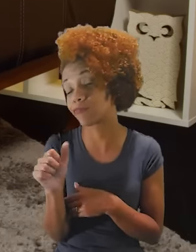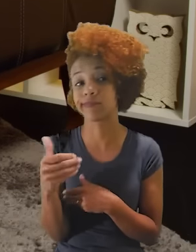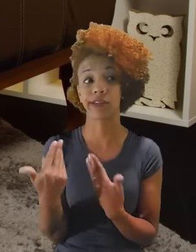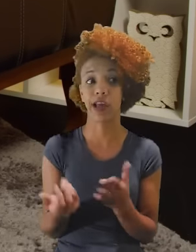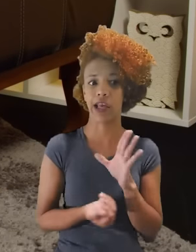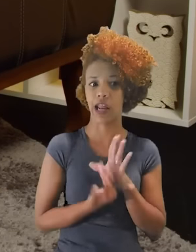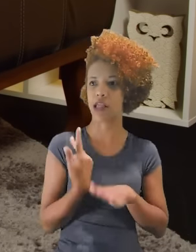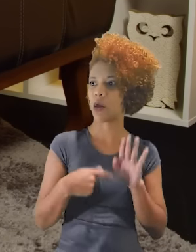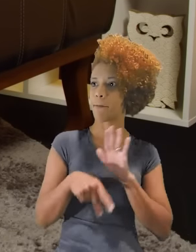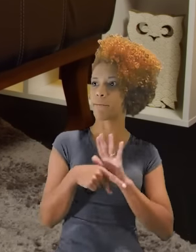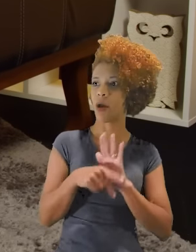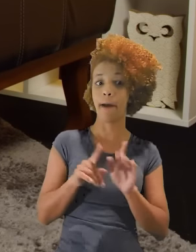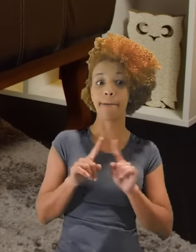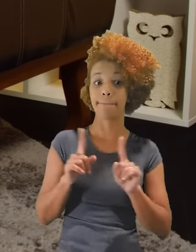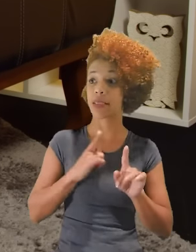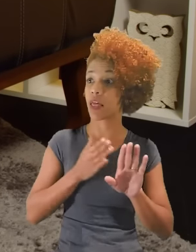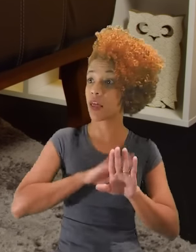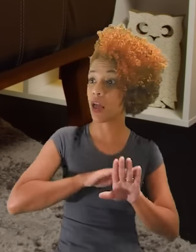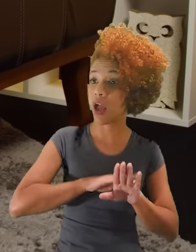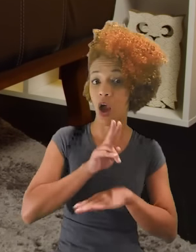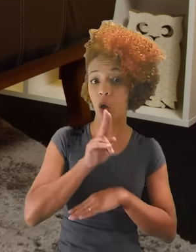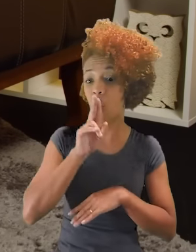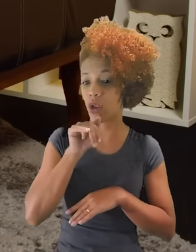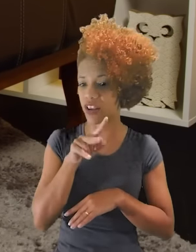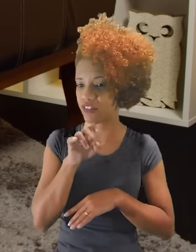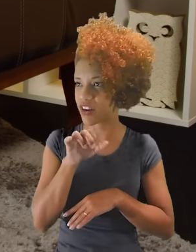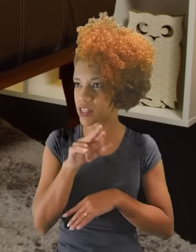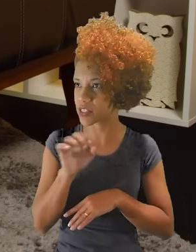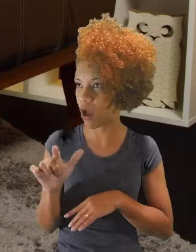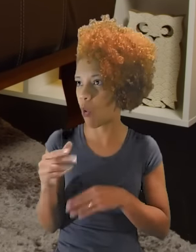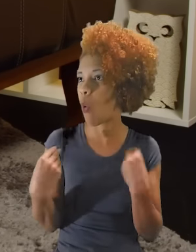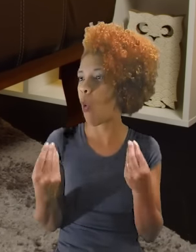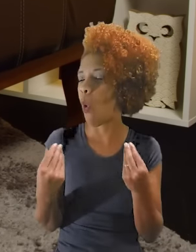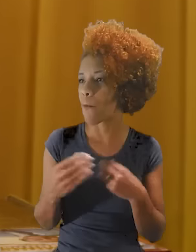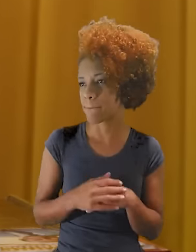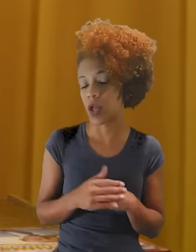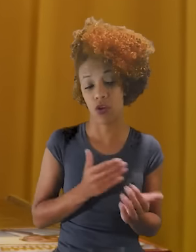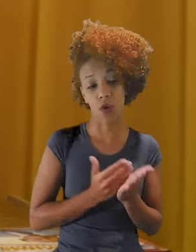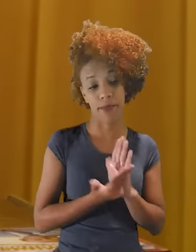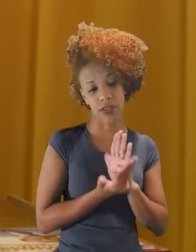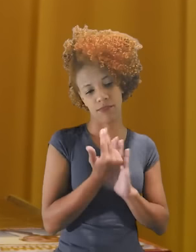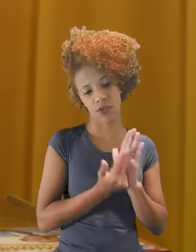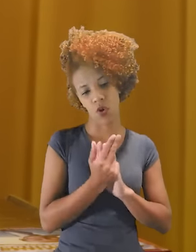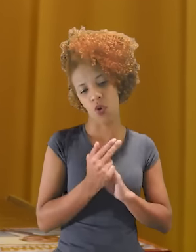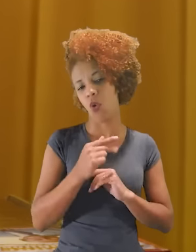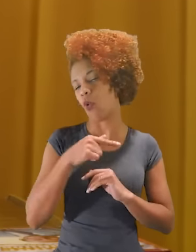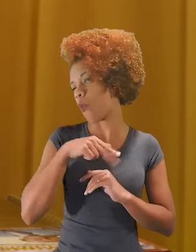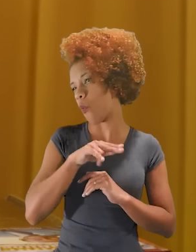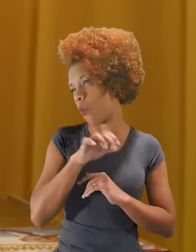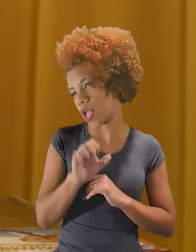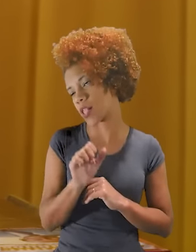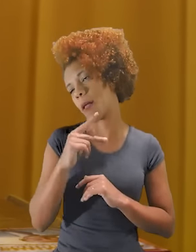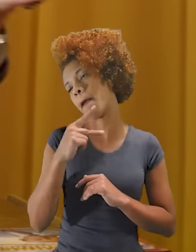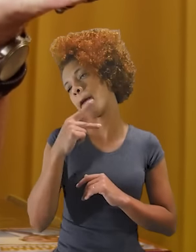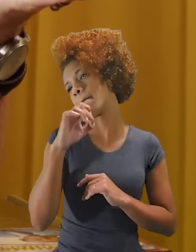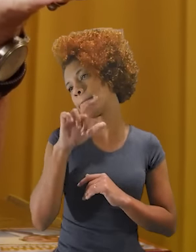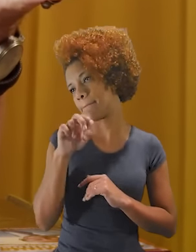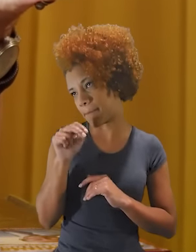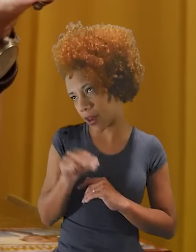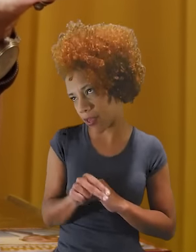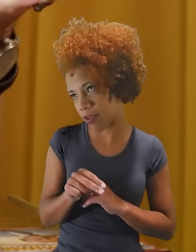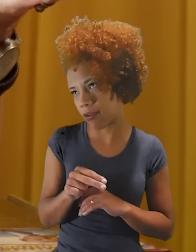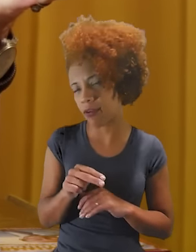dele. Criação dele, mas tem a Universal por trás. Sim. Meu, aí eles... começaram a fazer, fizeram o primeiro desenho, era o Crazy Plan, que aliás tinha a